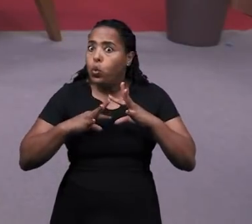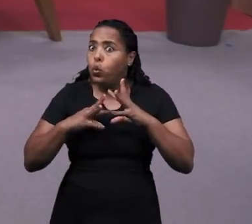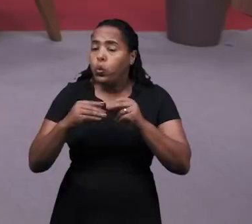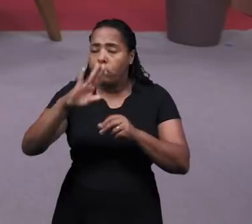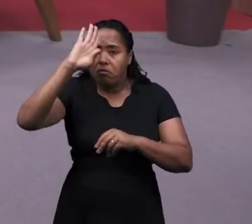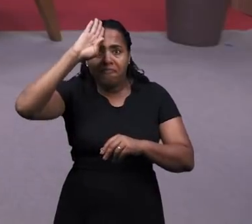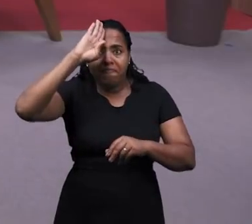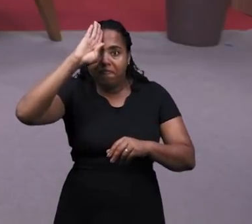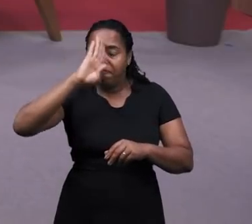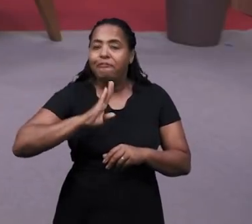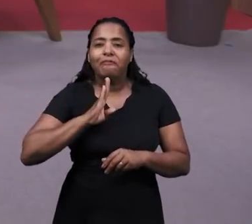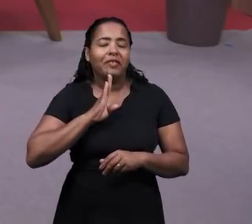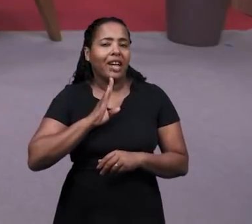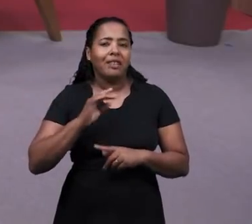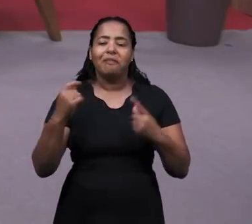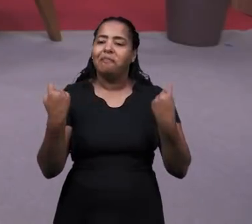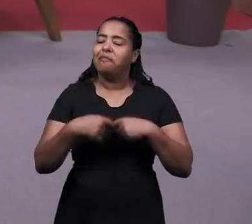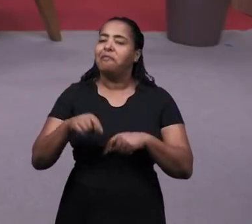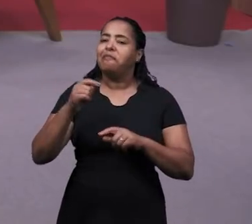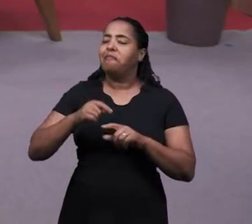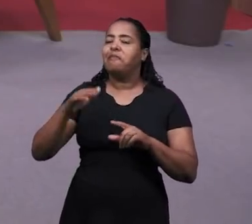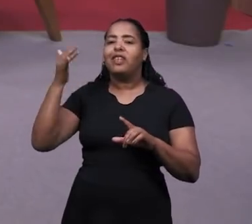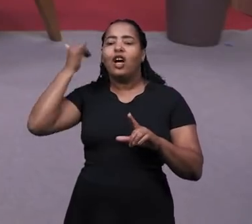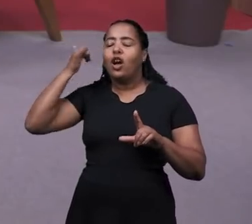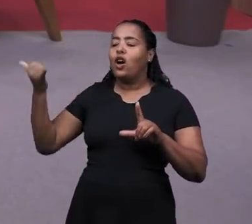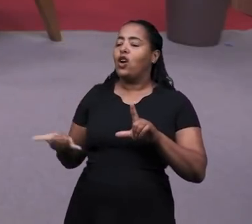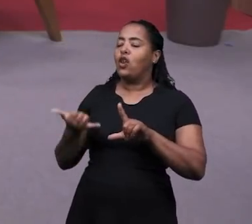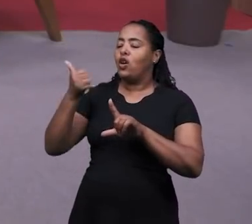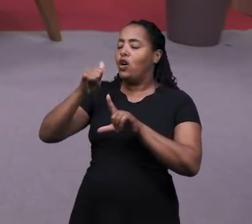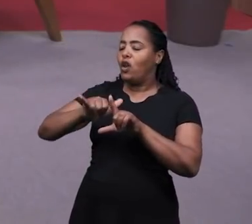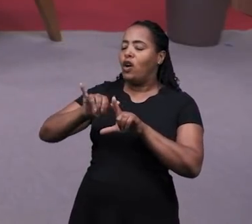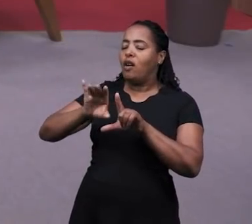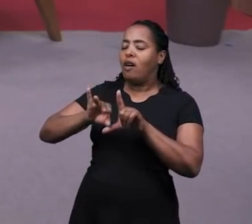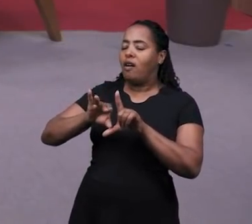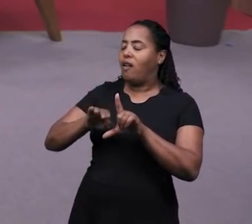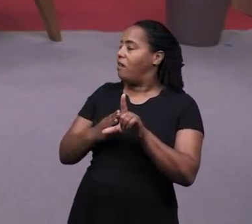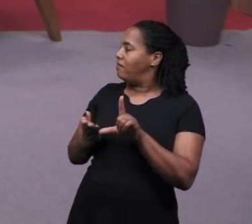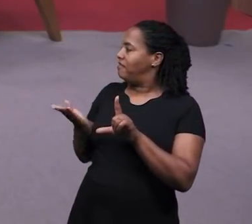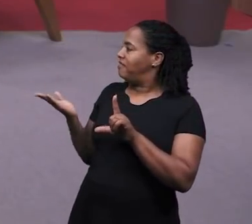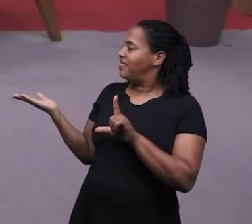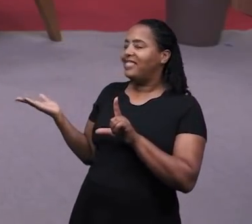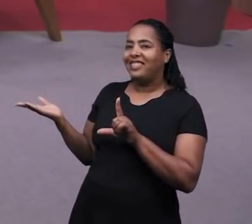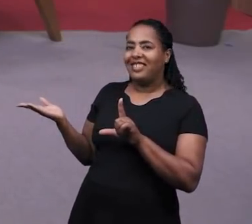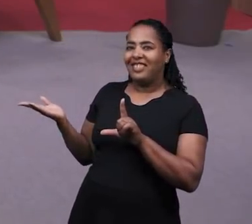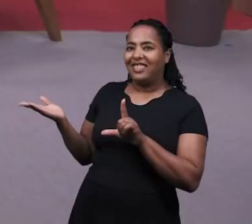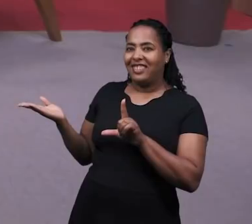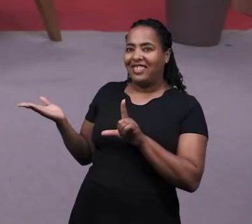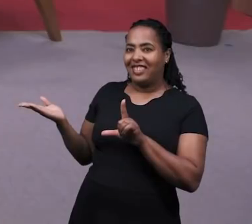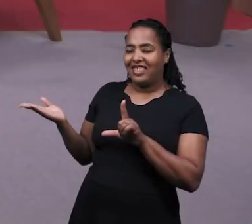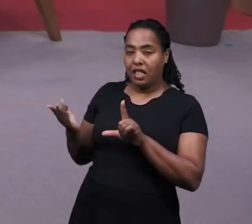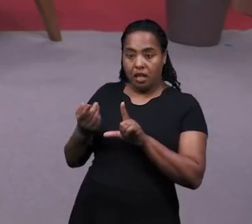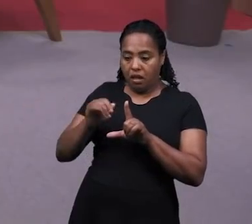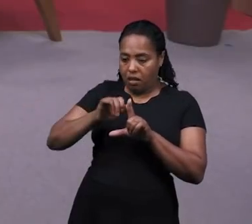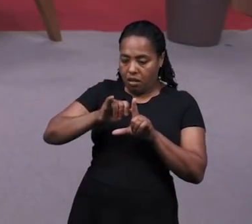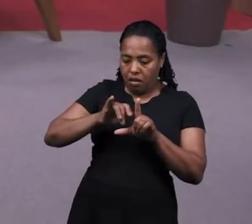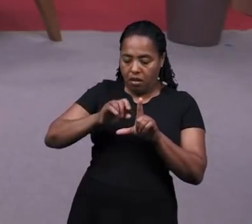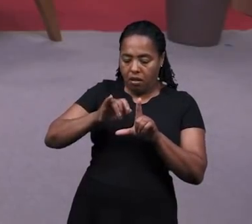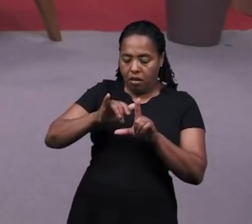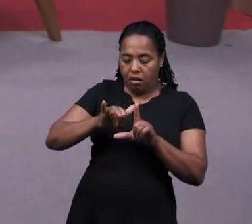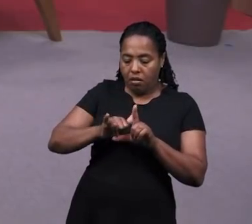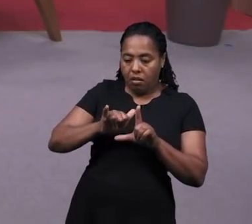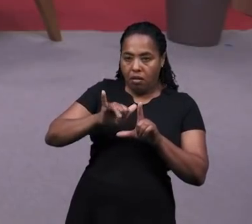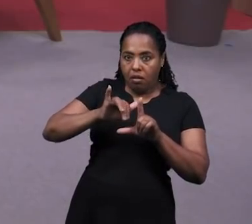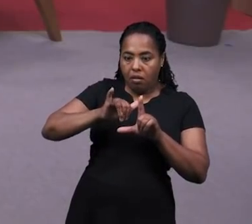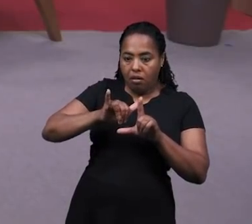totalmente gratuito. Basta você apontar a câmera do seu celular para esse QR Code que está aparecendo aí ao lado do número e seu aparelho será